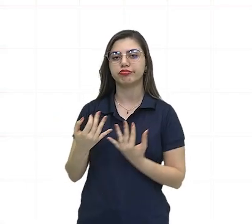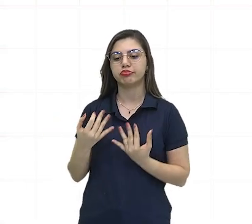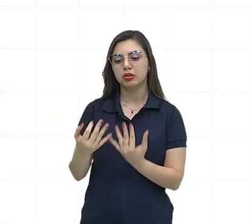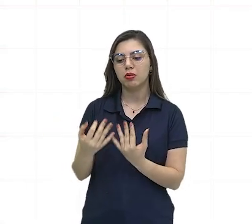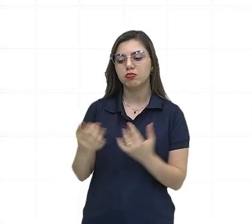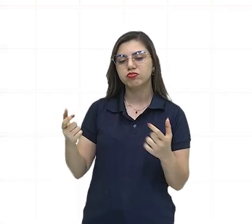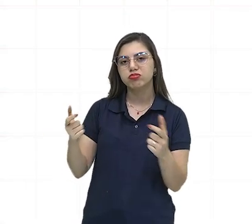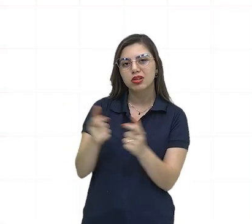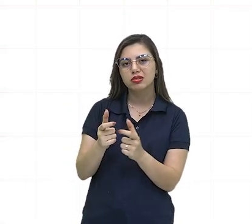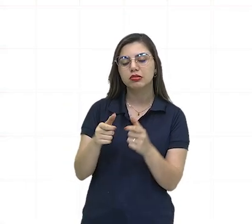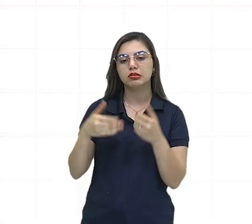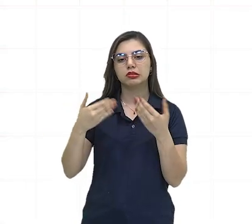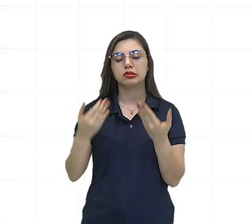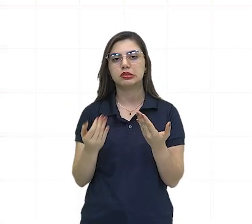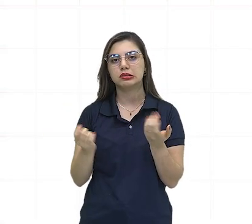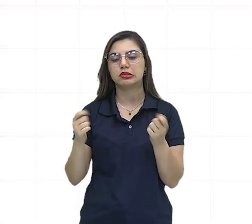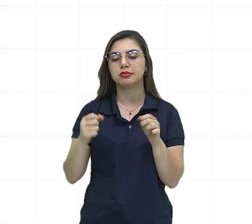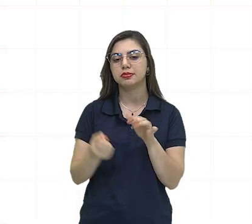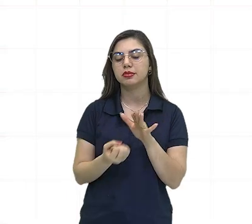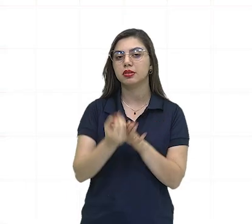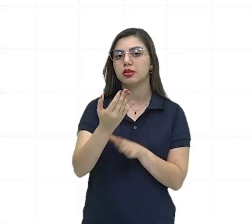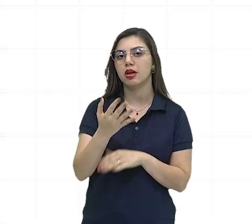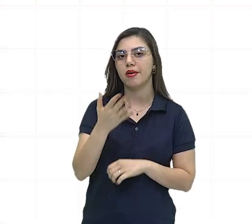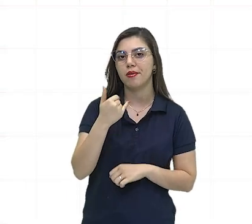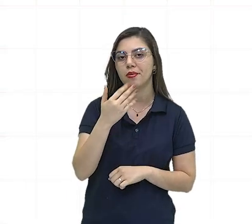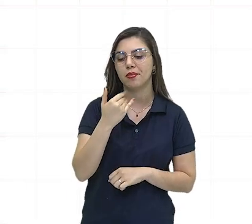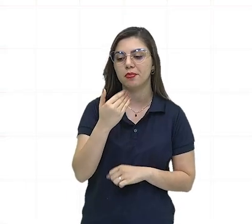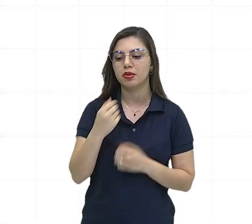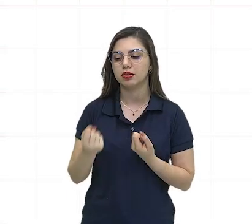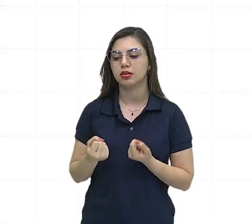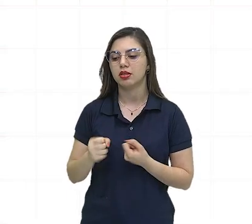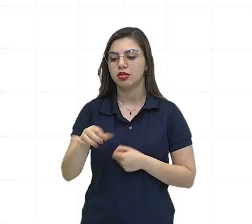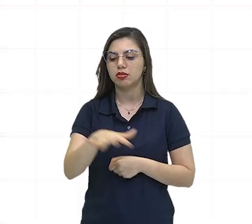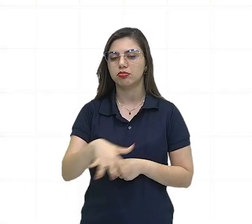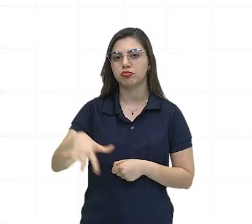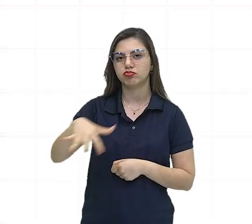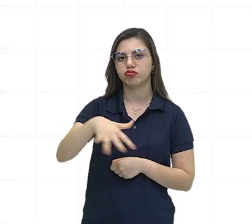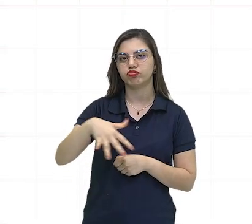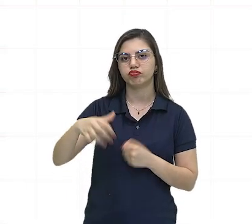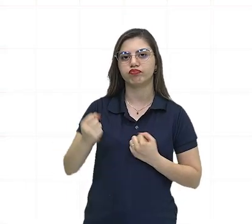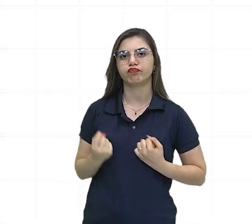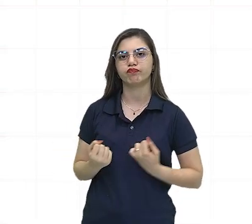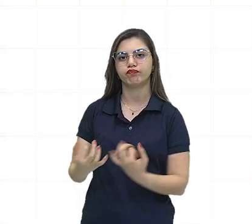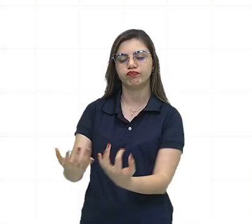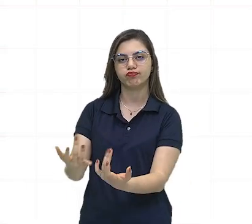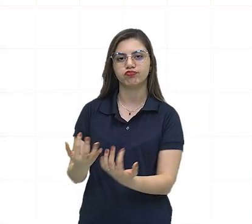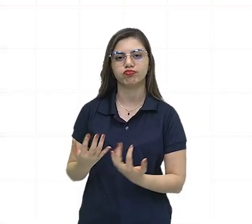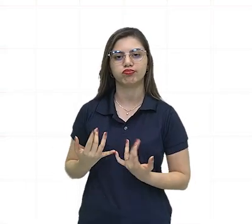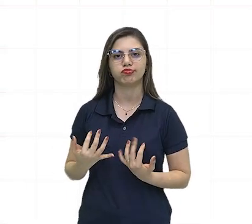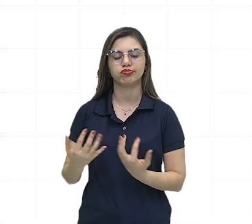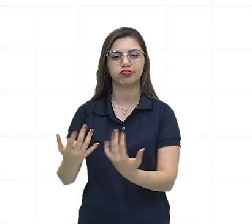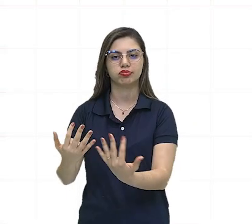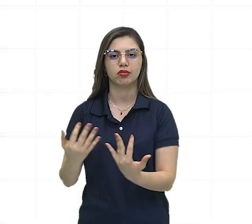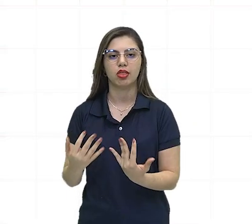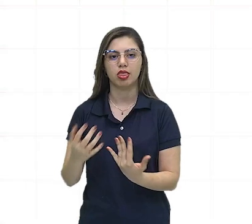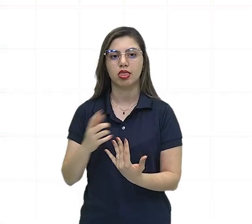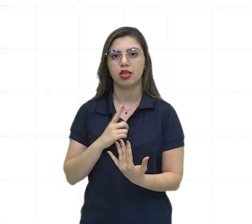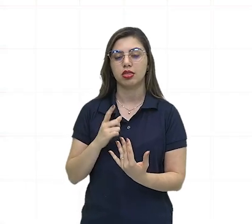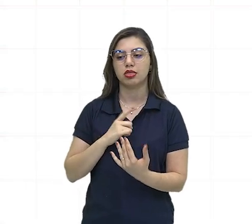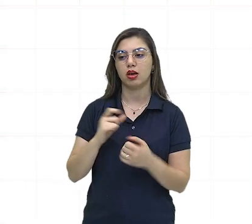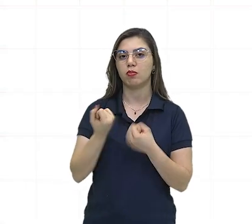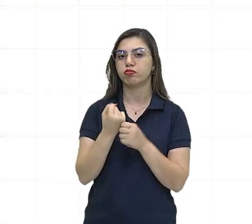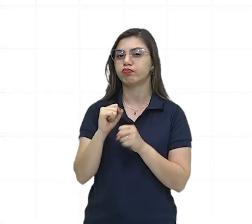sua capacidade de produzir alimentos nessas áreas de produção